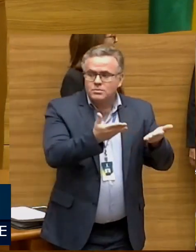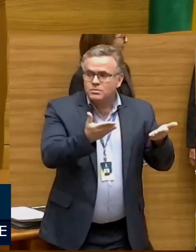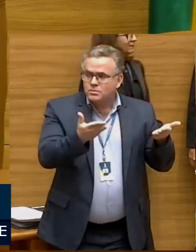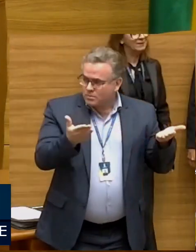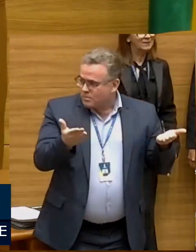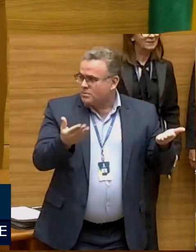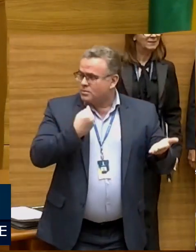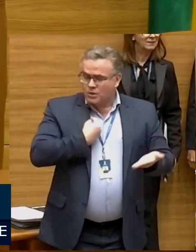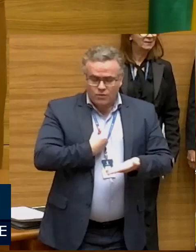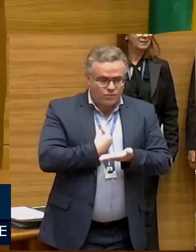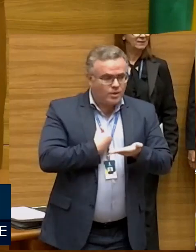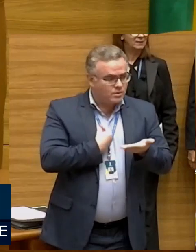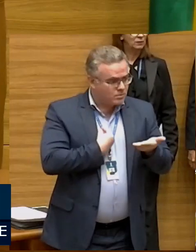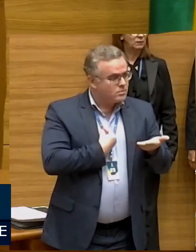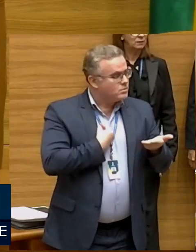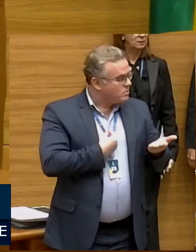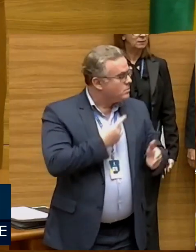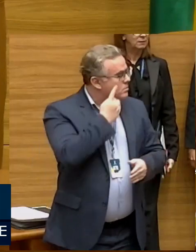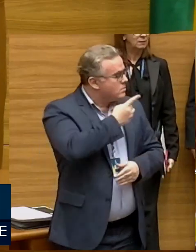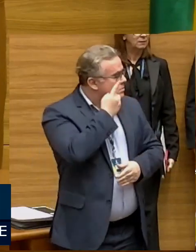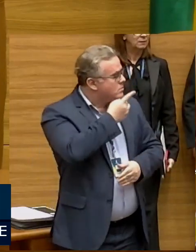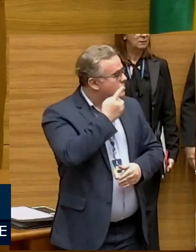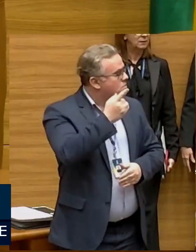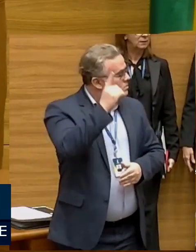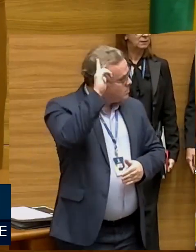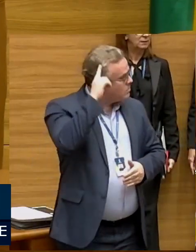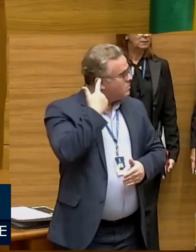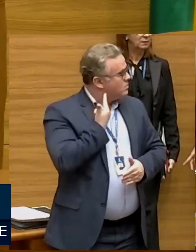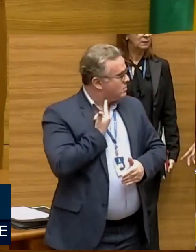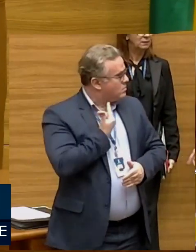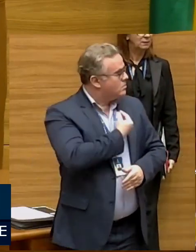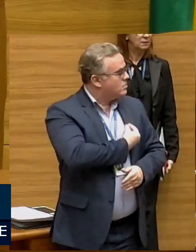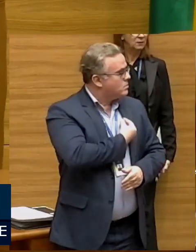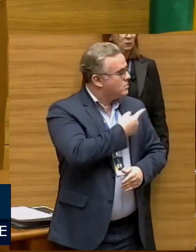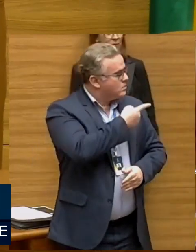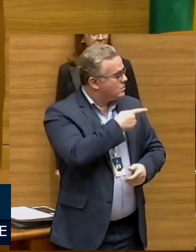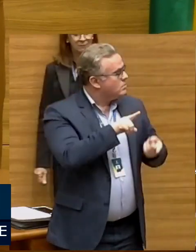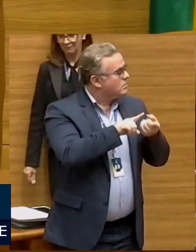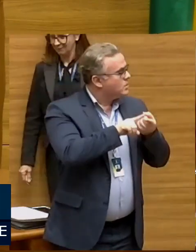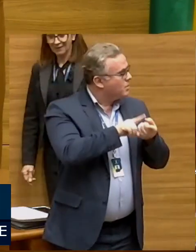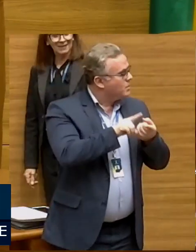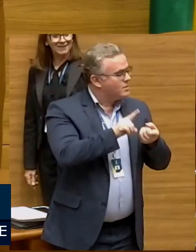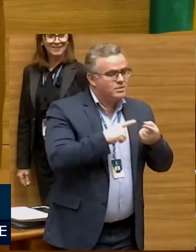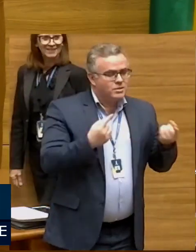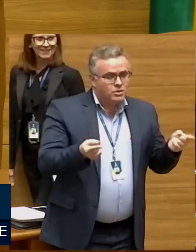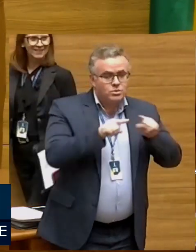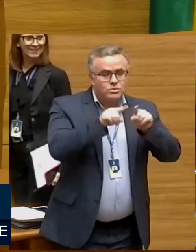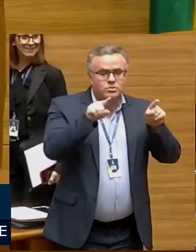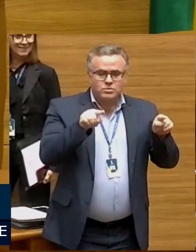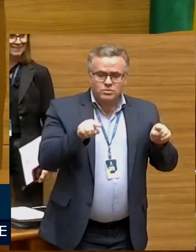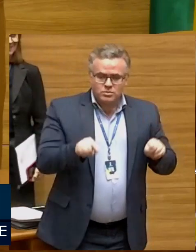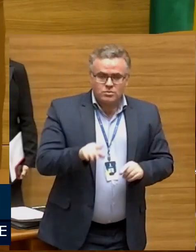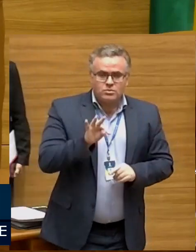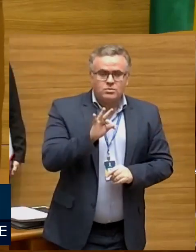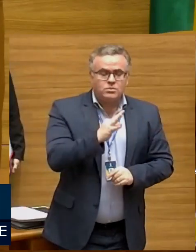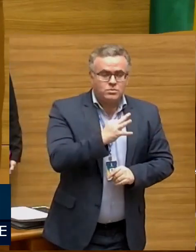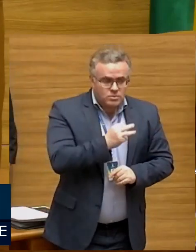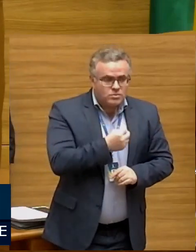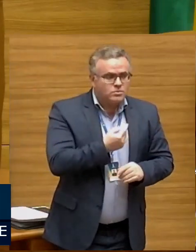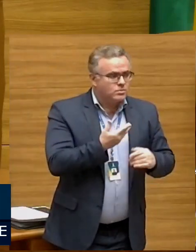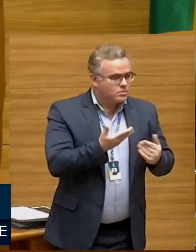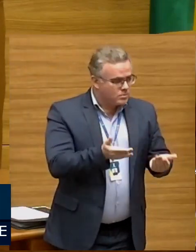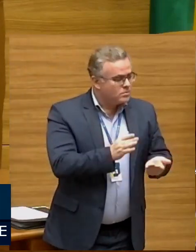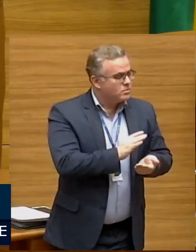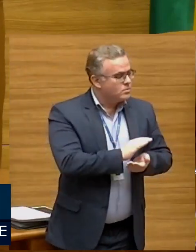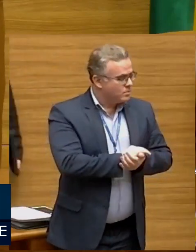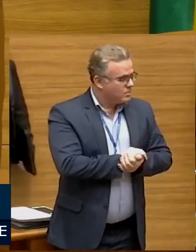aqui presentes, a deputada Liliane, que está aqui, as funcionárias, funcionários,